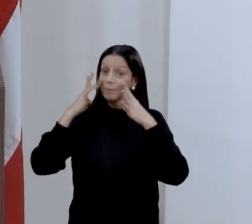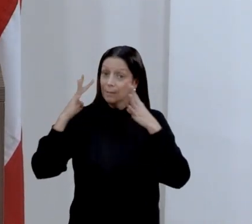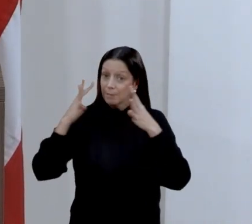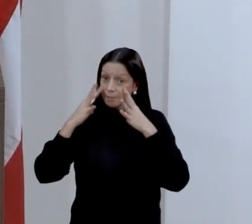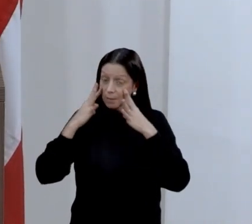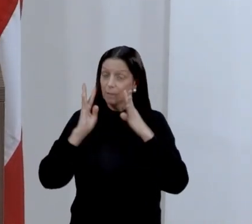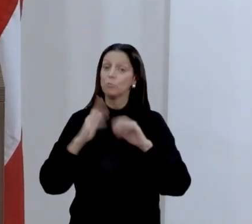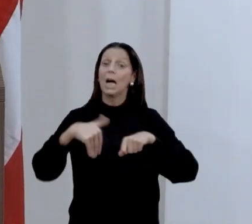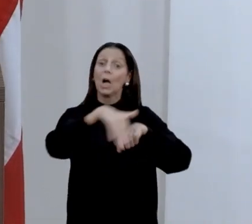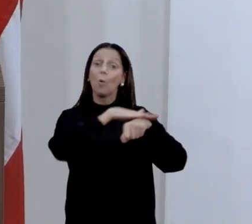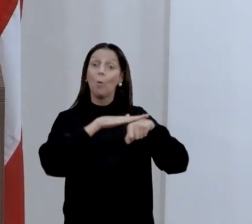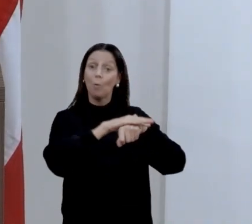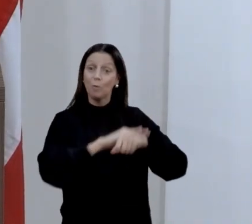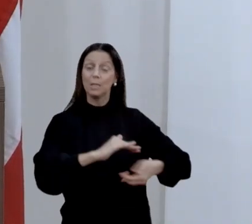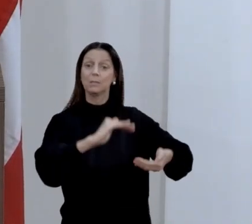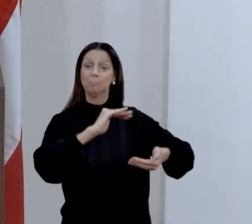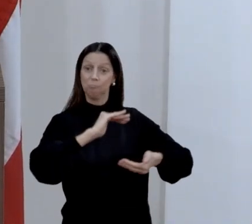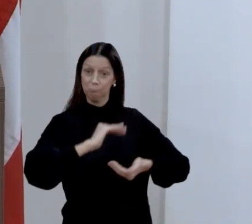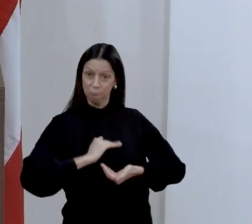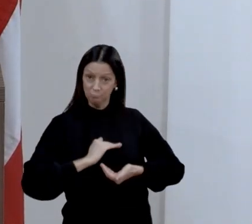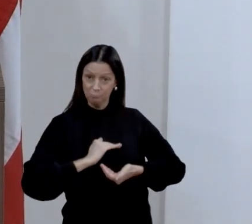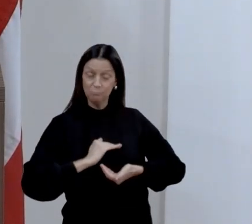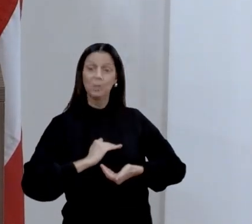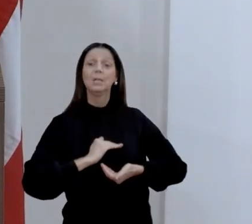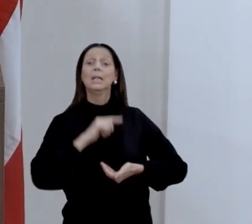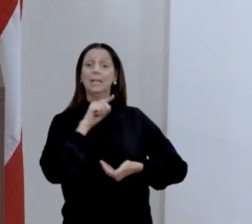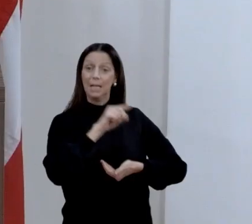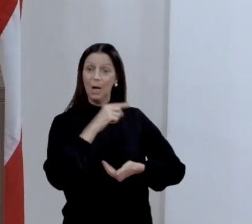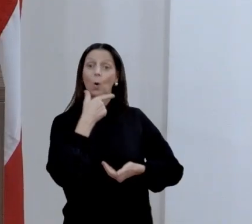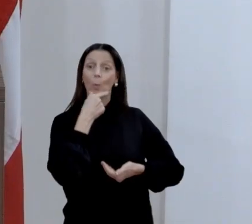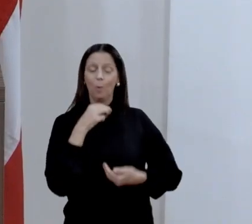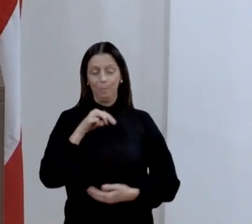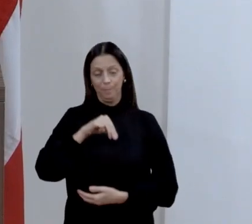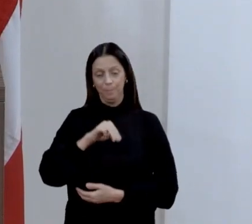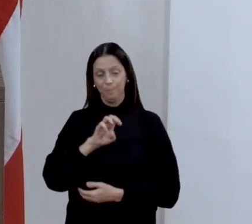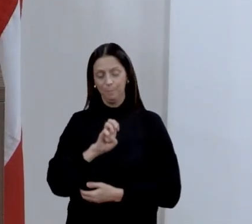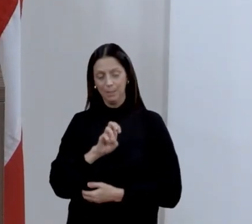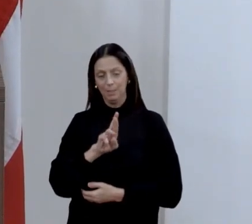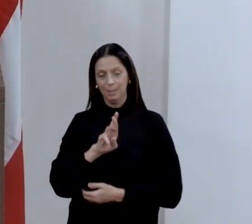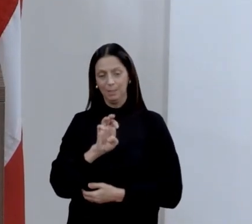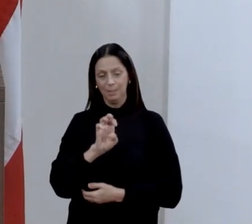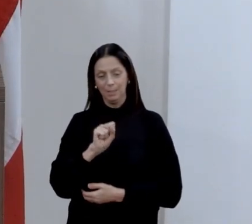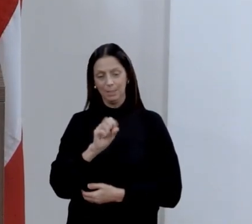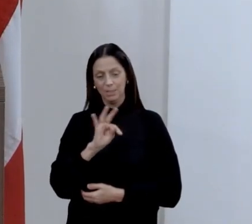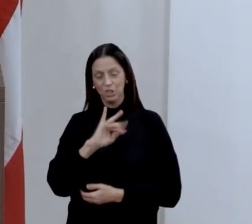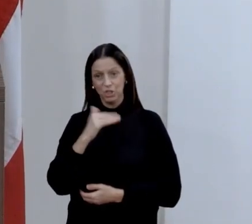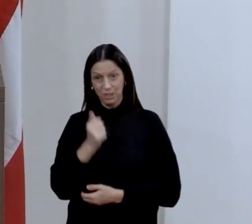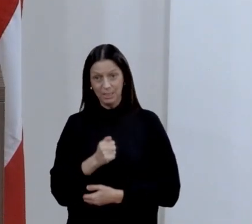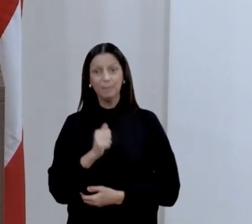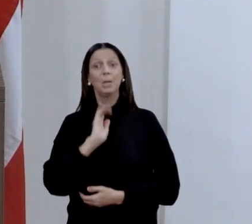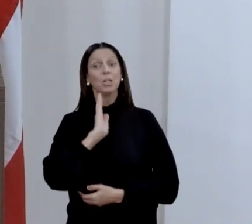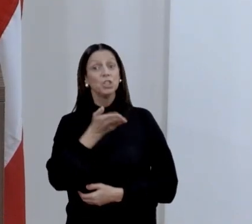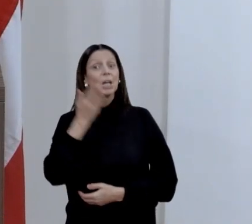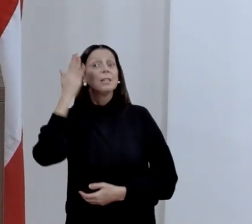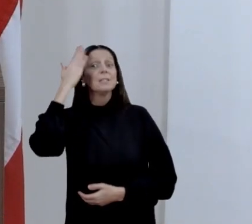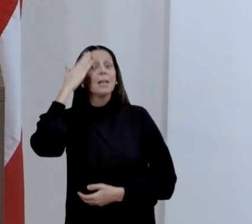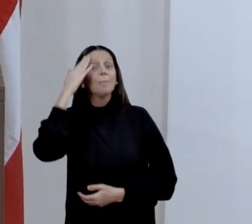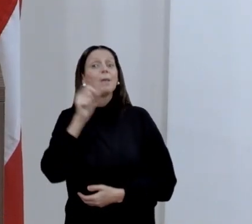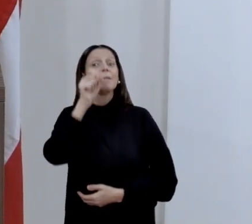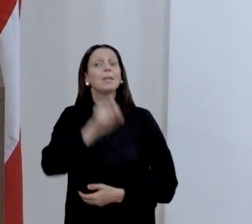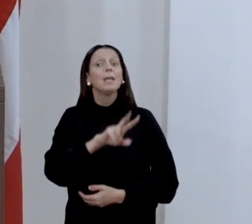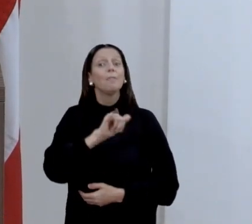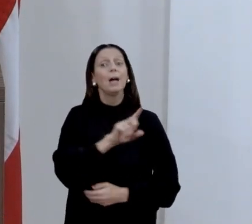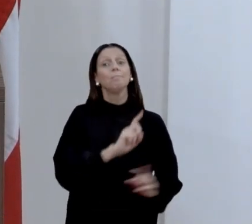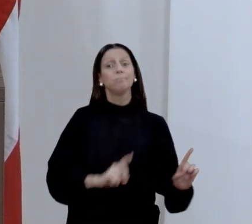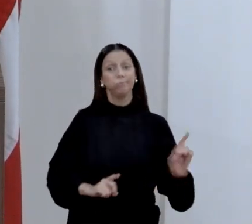uma pessoa que saiba ligar aquele negócio, garantir que tenha uma pessoa que saiba fazer a manutenção daquilo, porque você